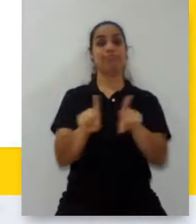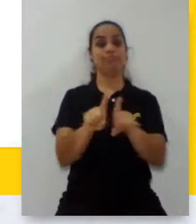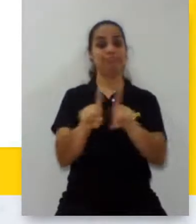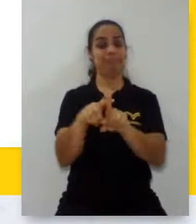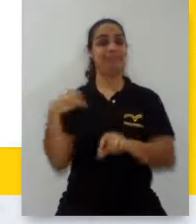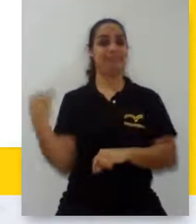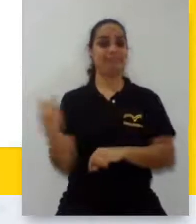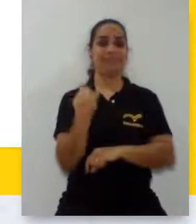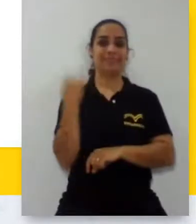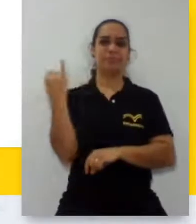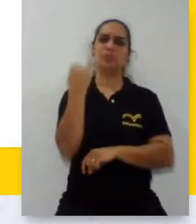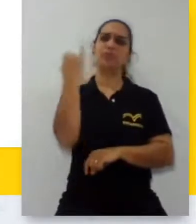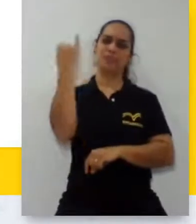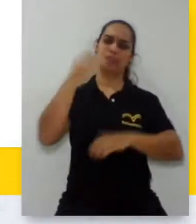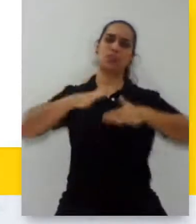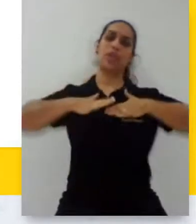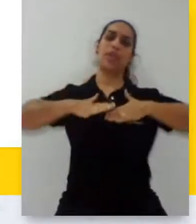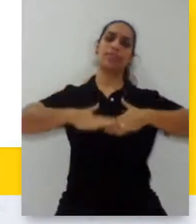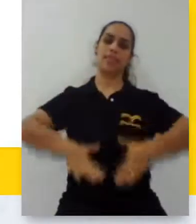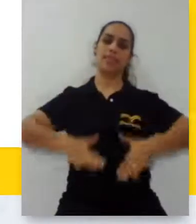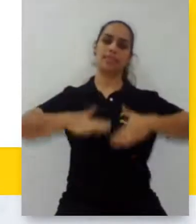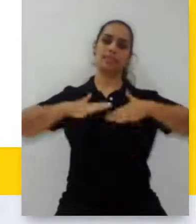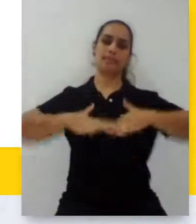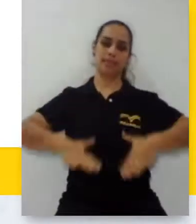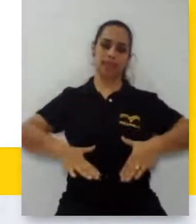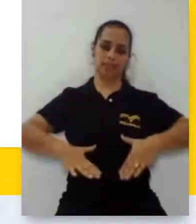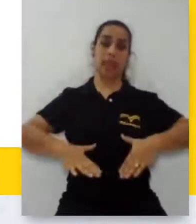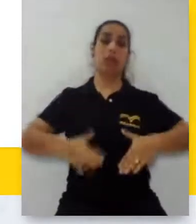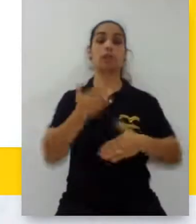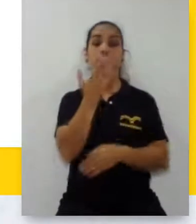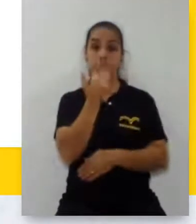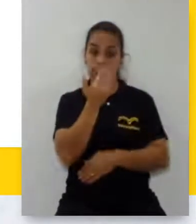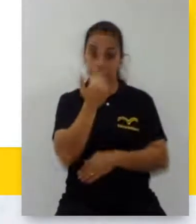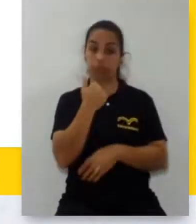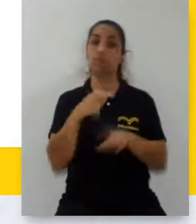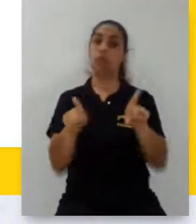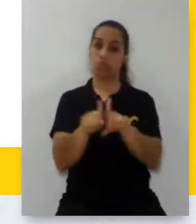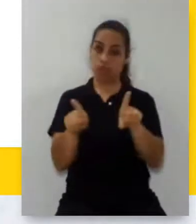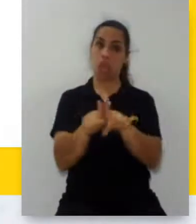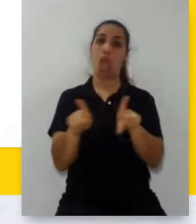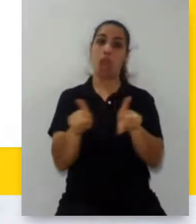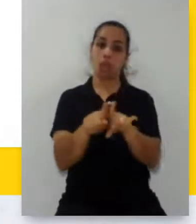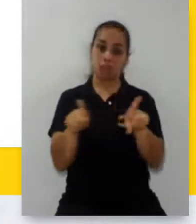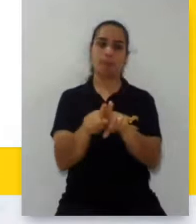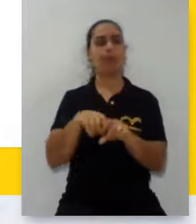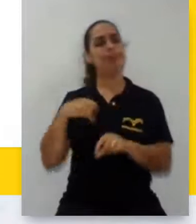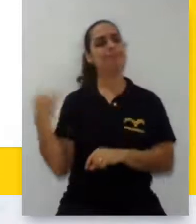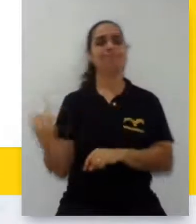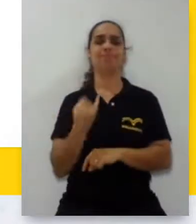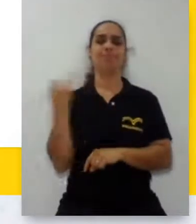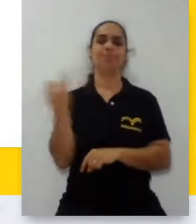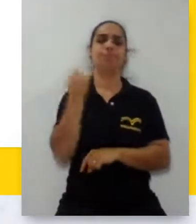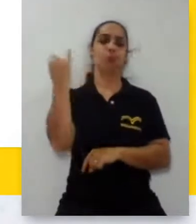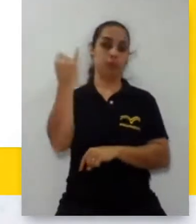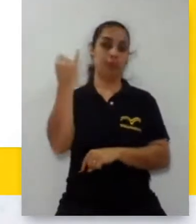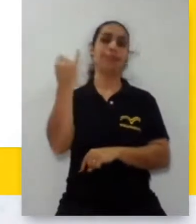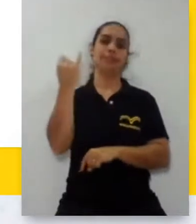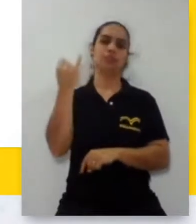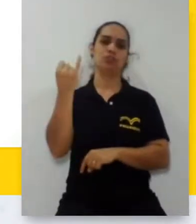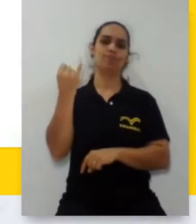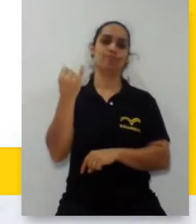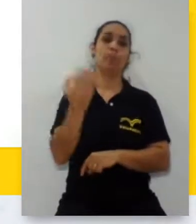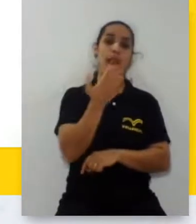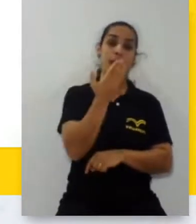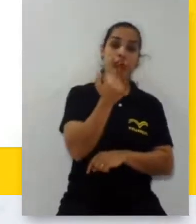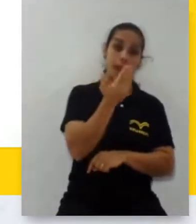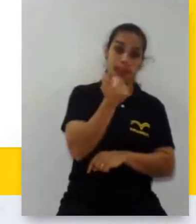muito importante. É muito importante que você... O repouso e a alimentação são tão importantes quanto o exercício físico. Então,